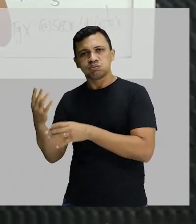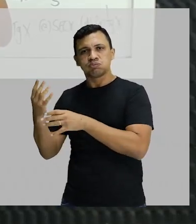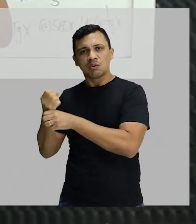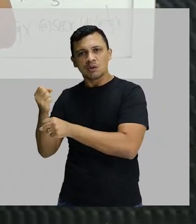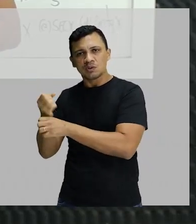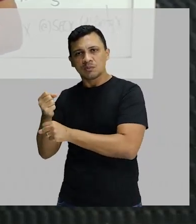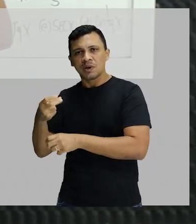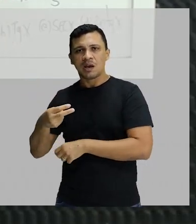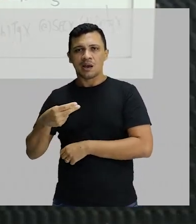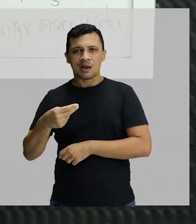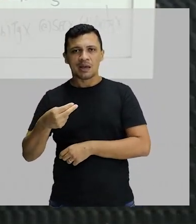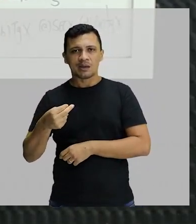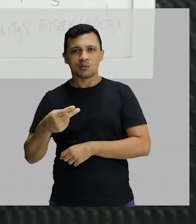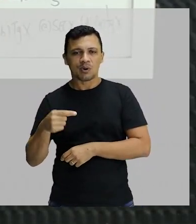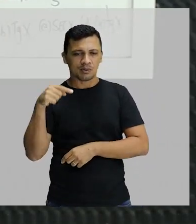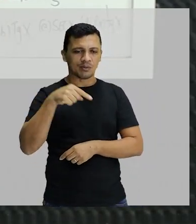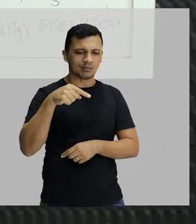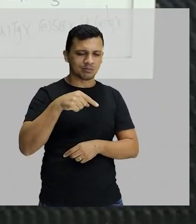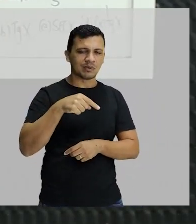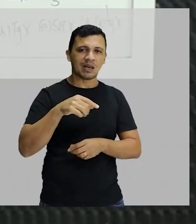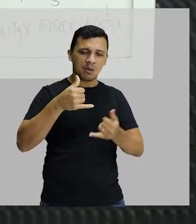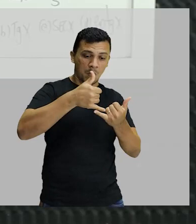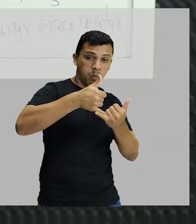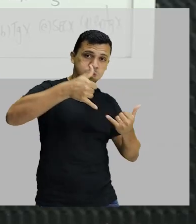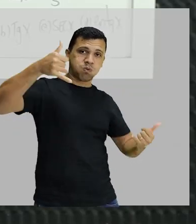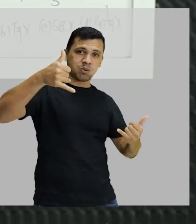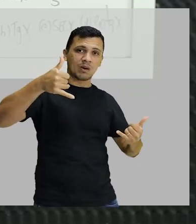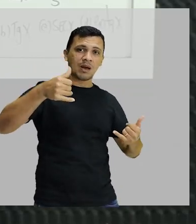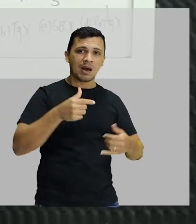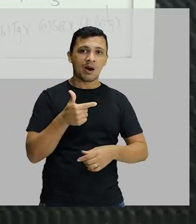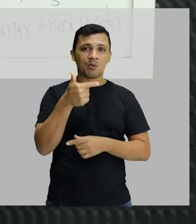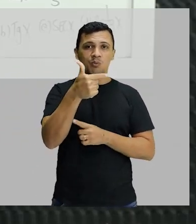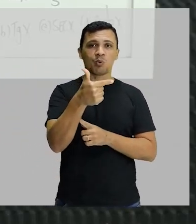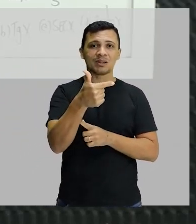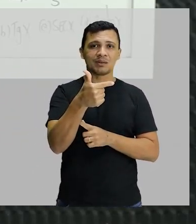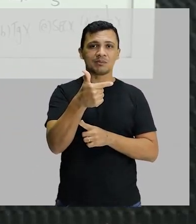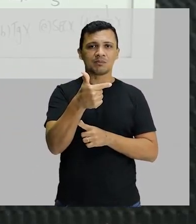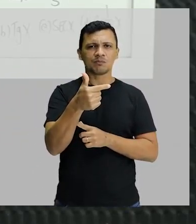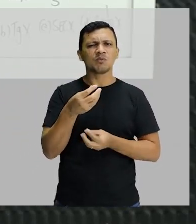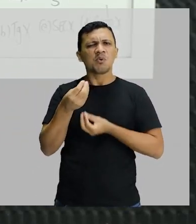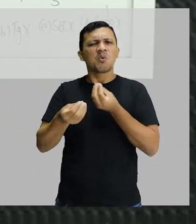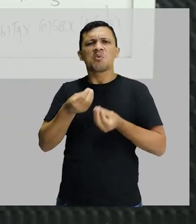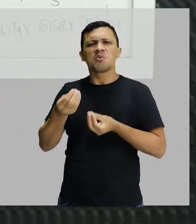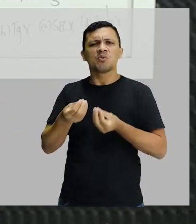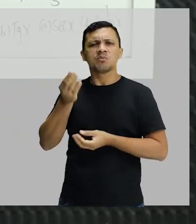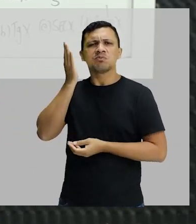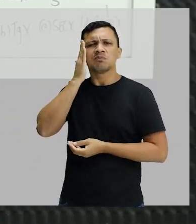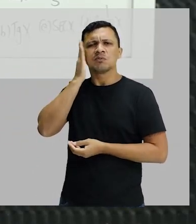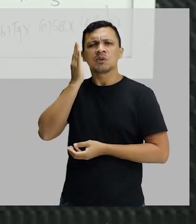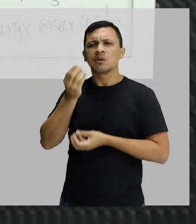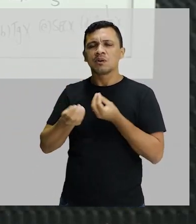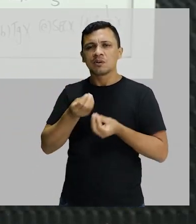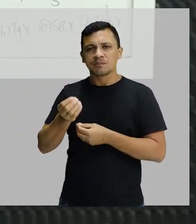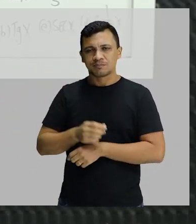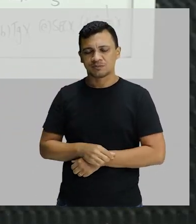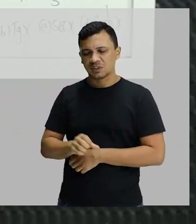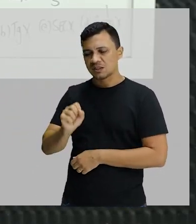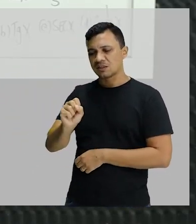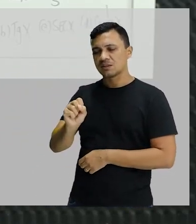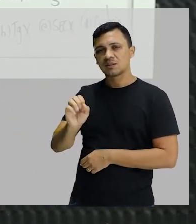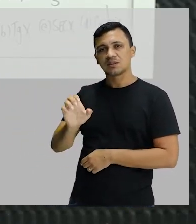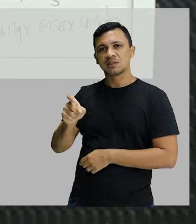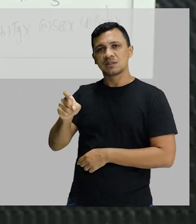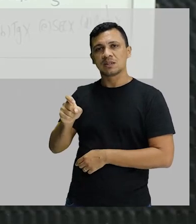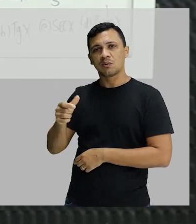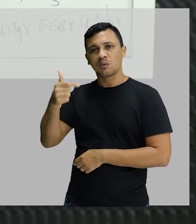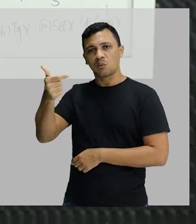da hipotenusa. Então, aplicando o teorema nesse nosso triângulo aqui, eu vou ter que o seno ao quadrado de x